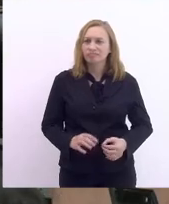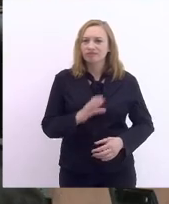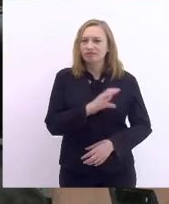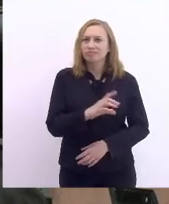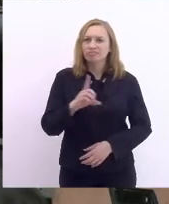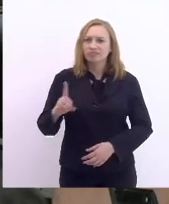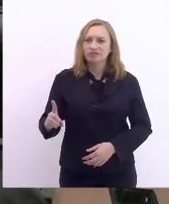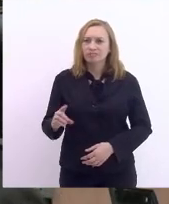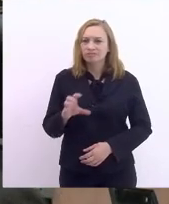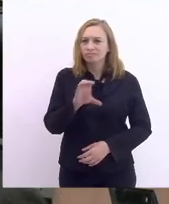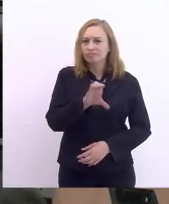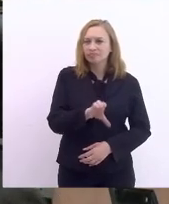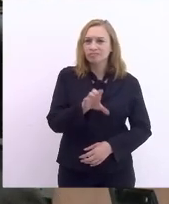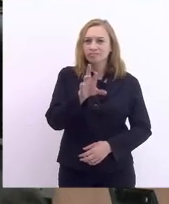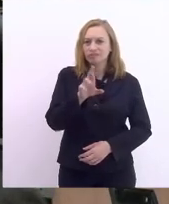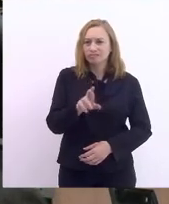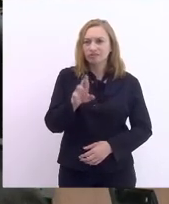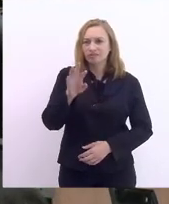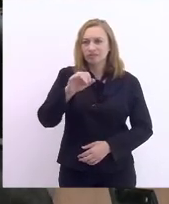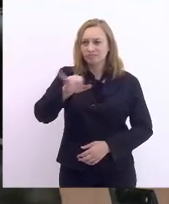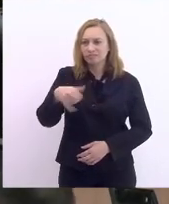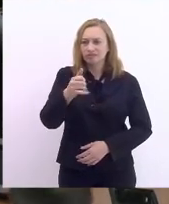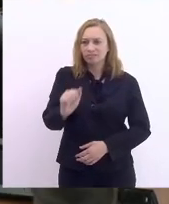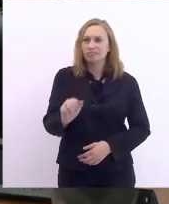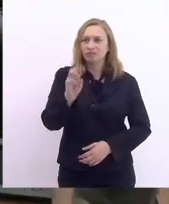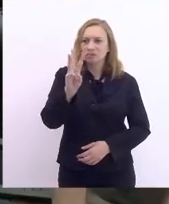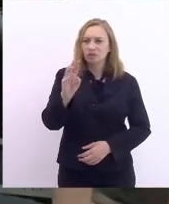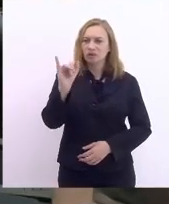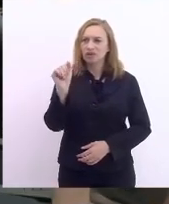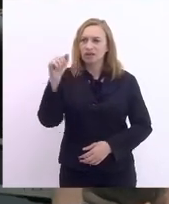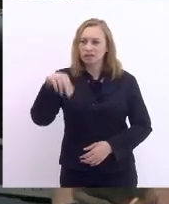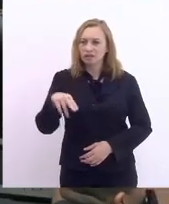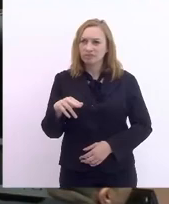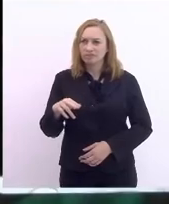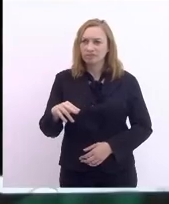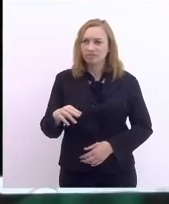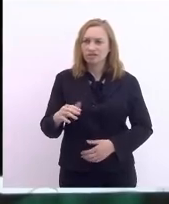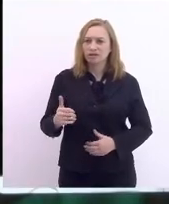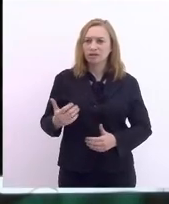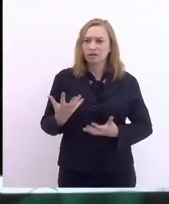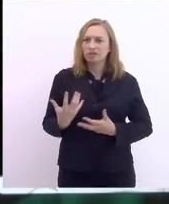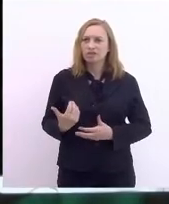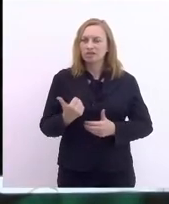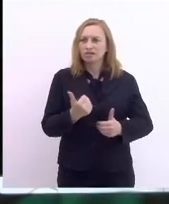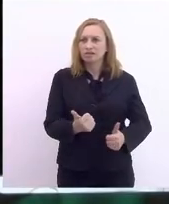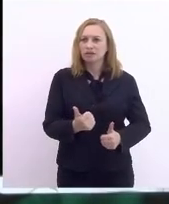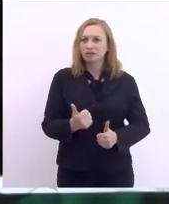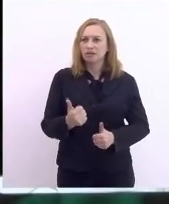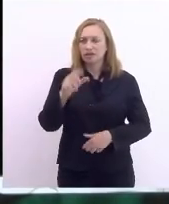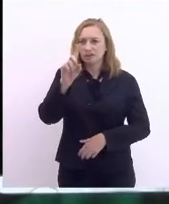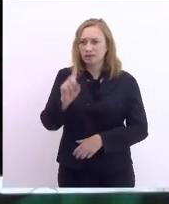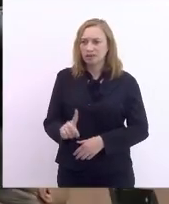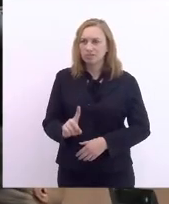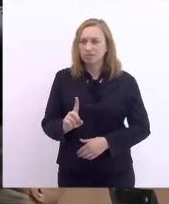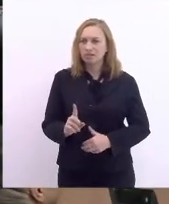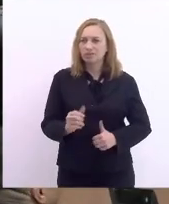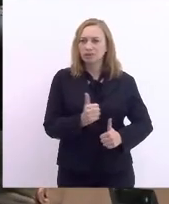coordenador da Serra RJ Wilian Nascimento Para dar Posse a diretoria